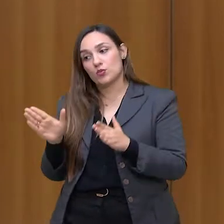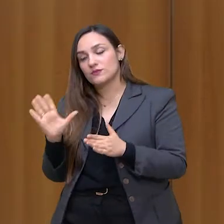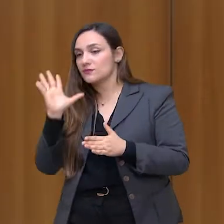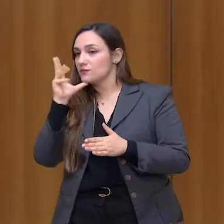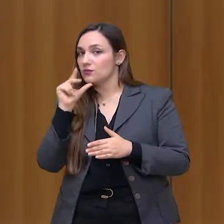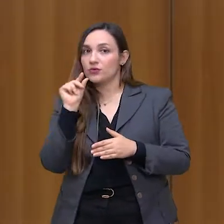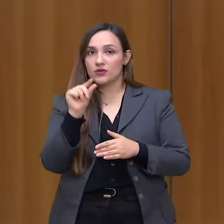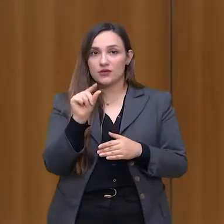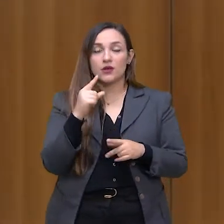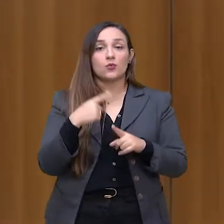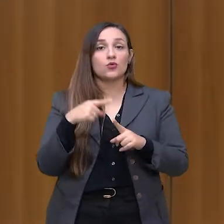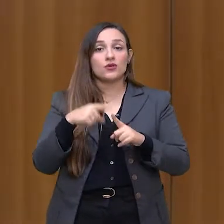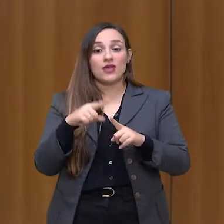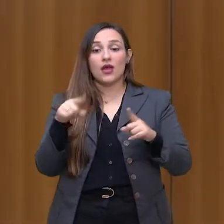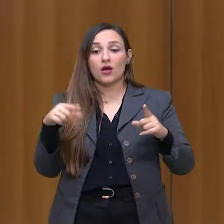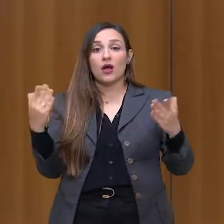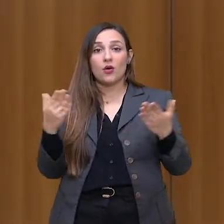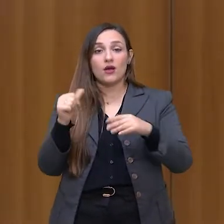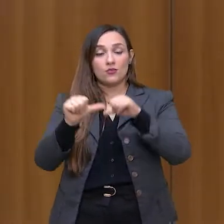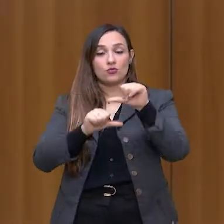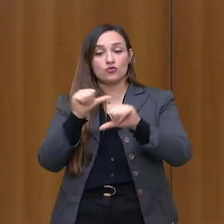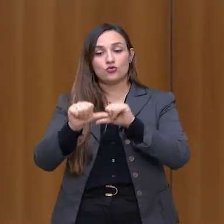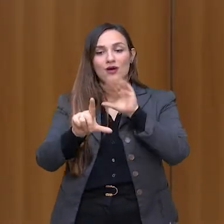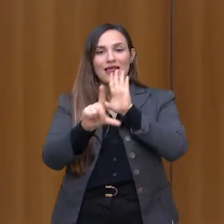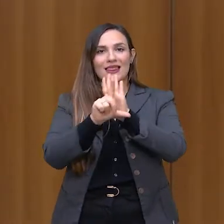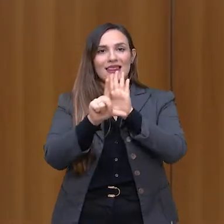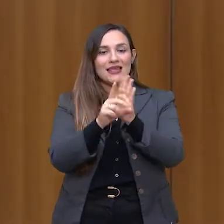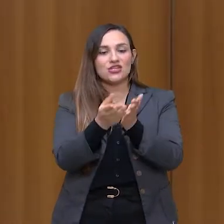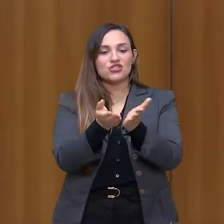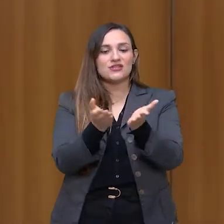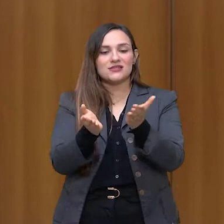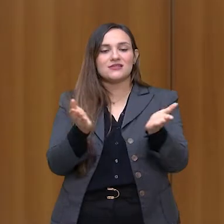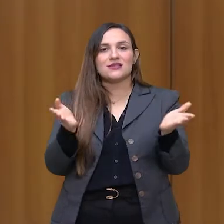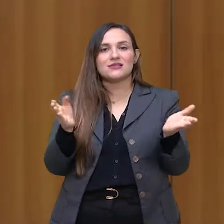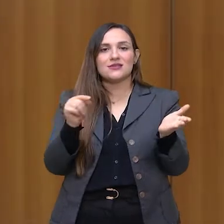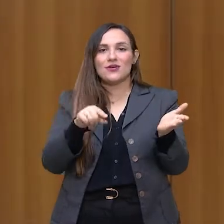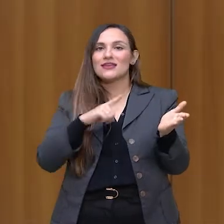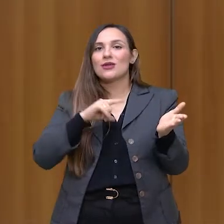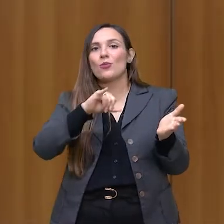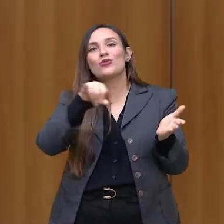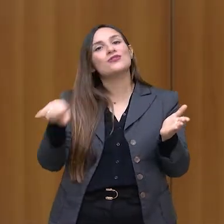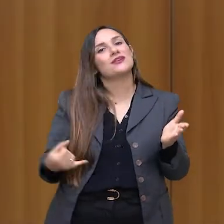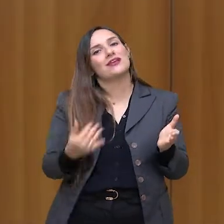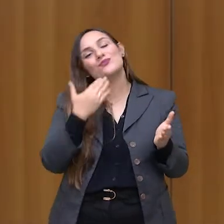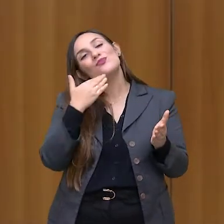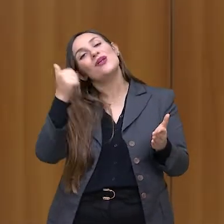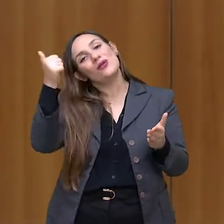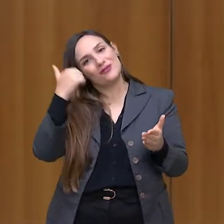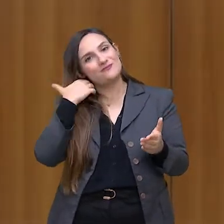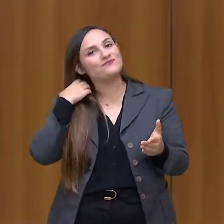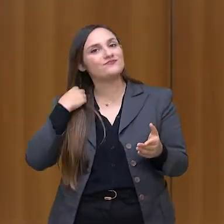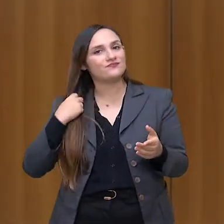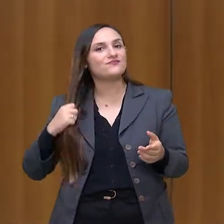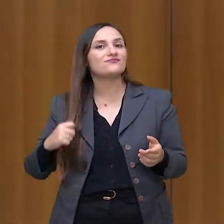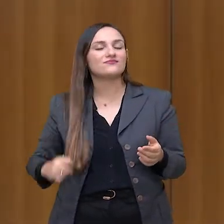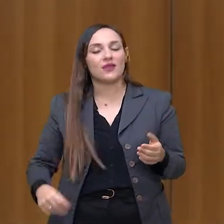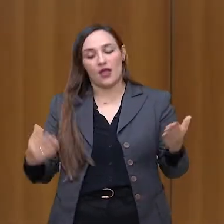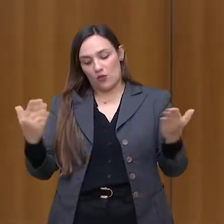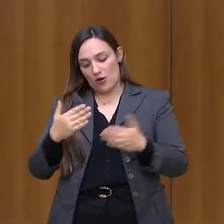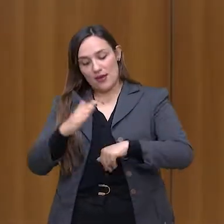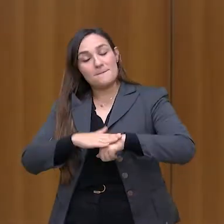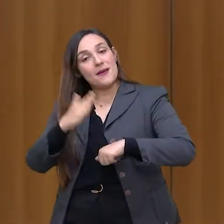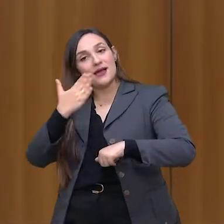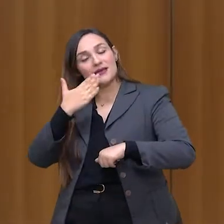lei de licitação veio com melhores opções nesse sentido, né? Melhorou muito.